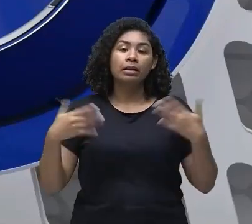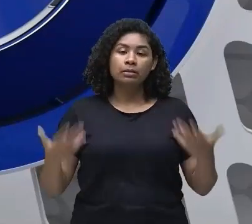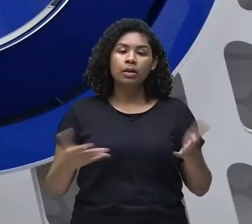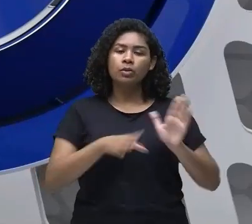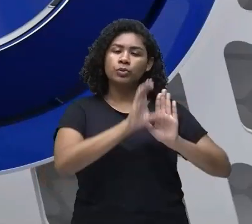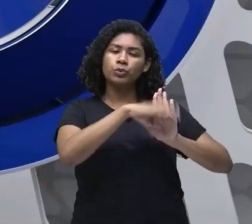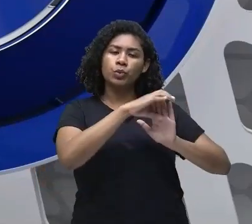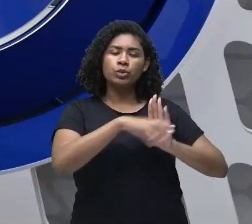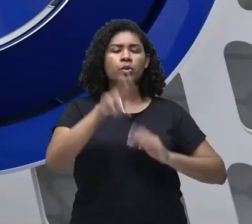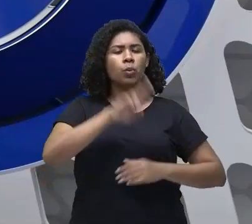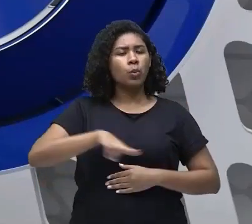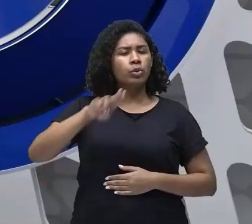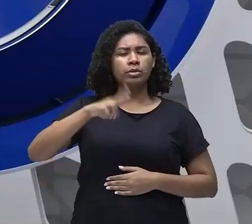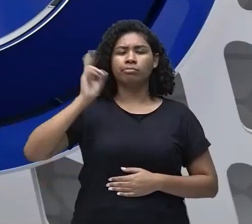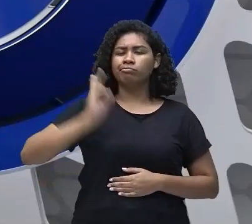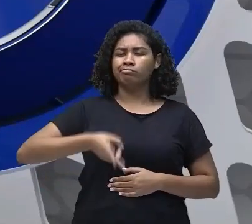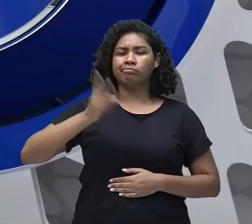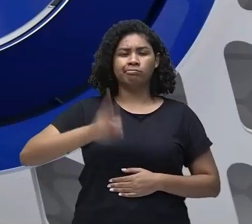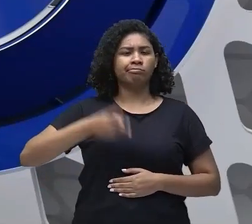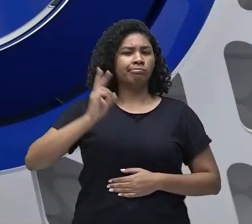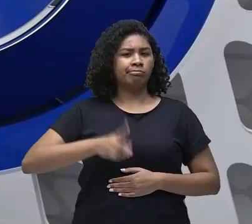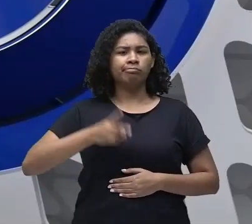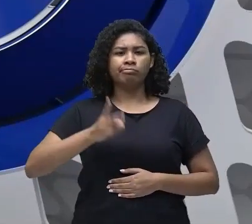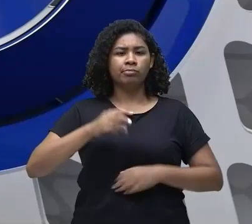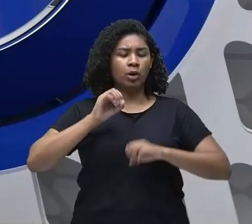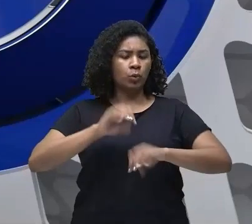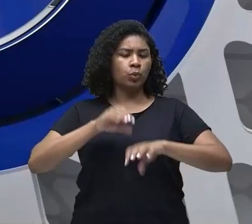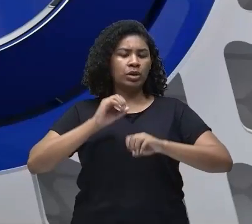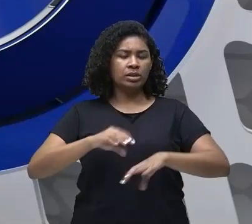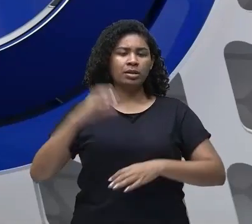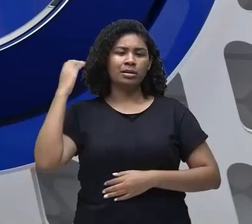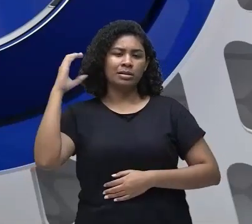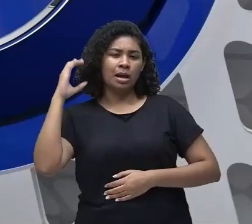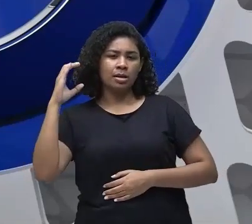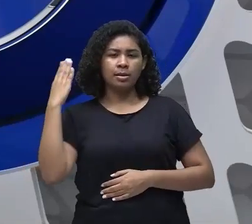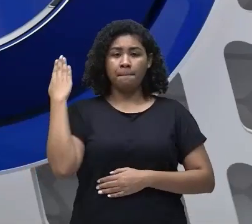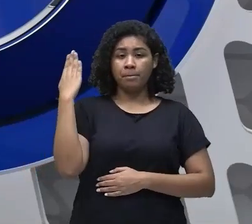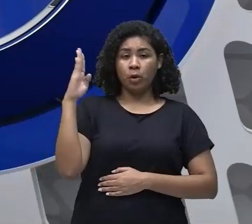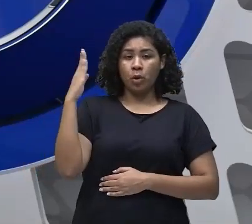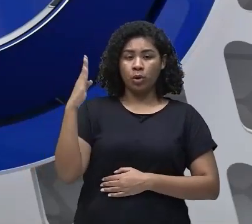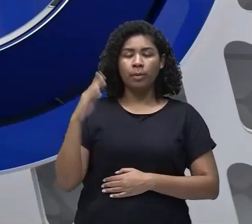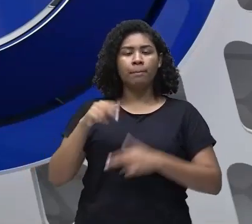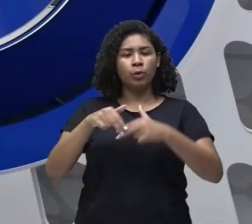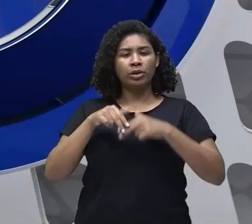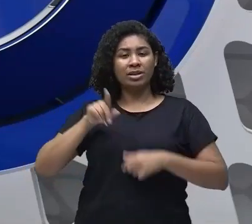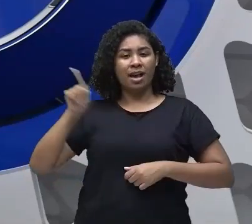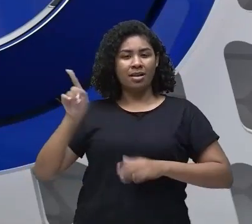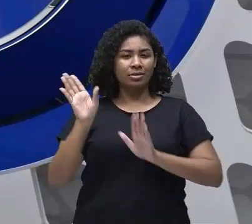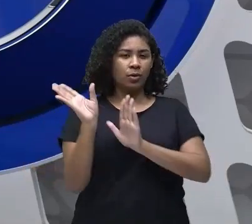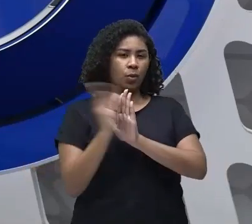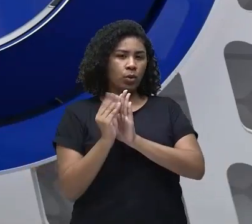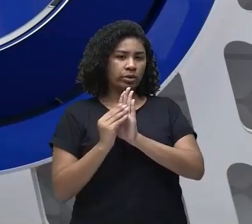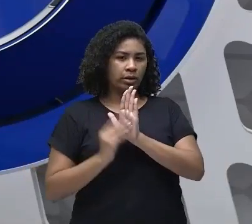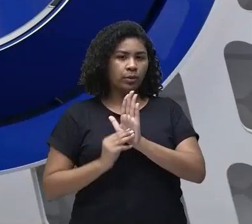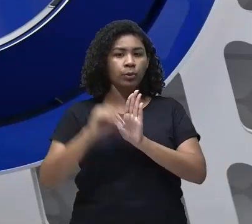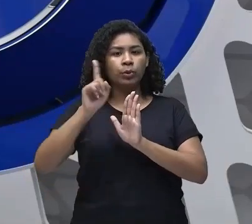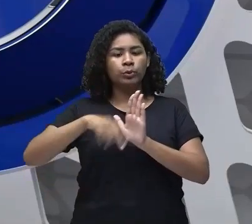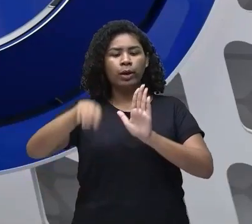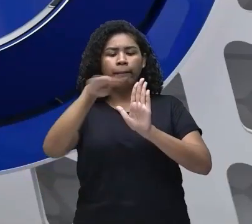são utilizados durante todo o ensino de ciências e biologia. E esse nosso conteúdo são questões que